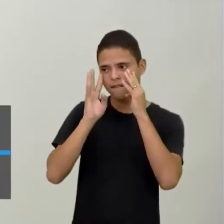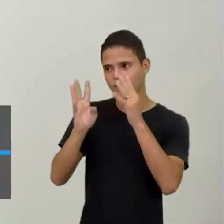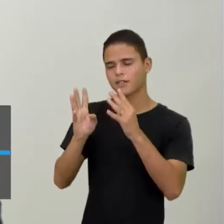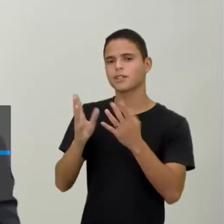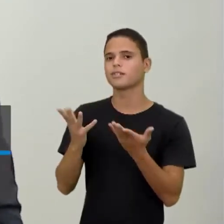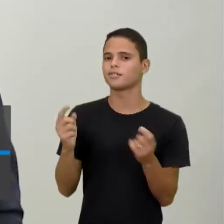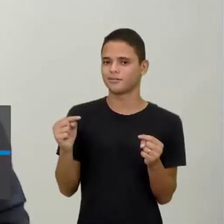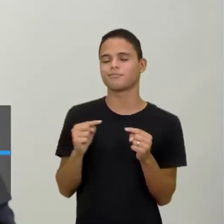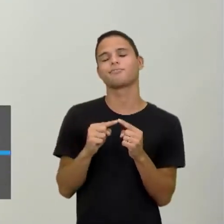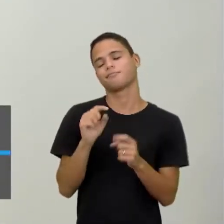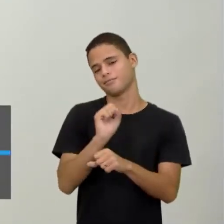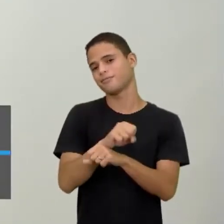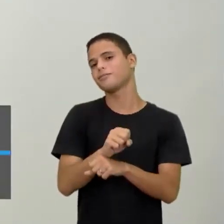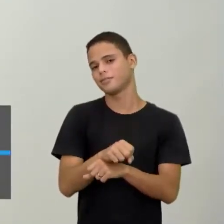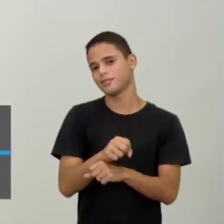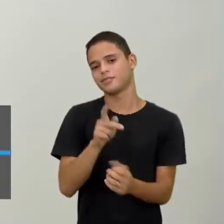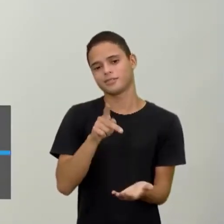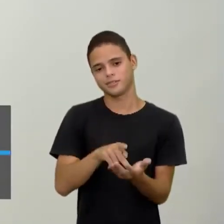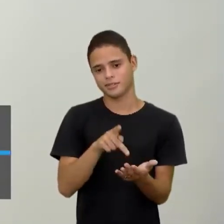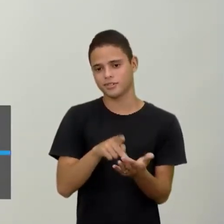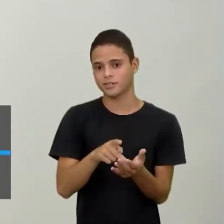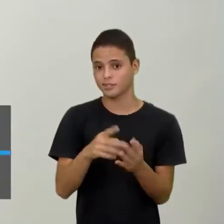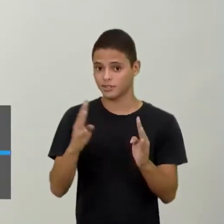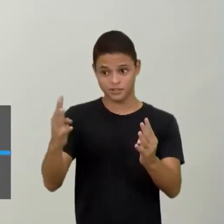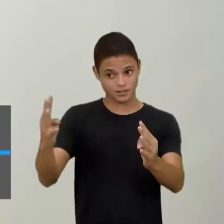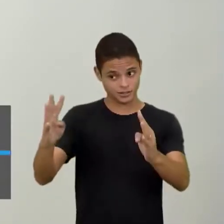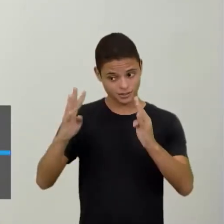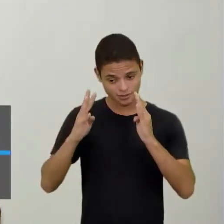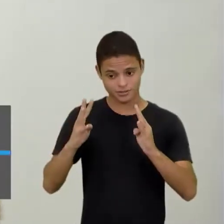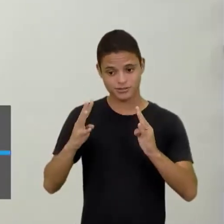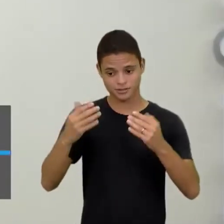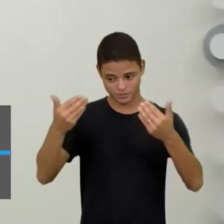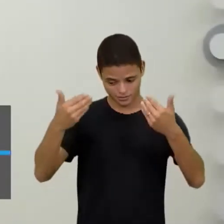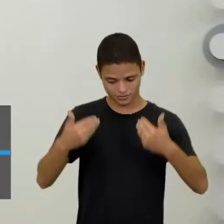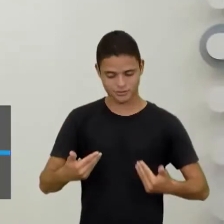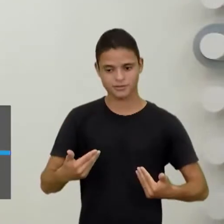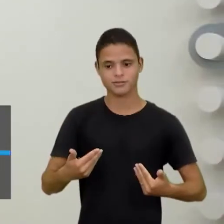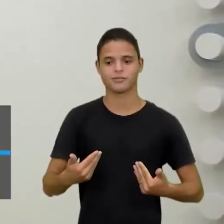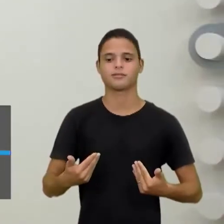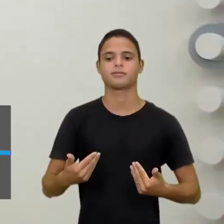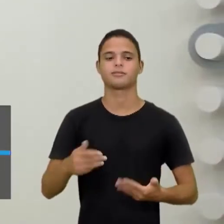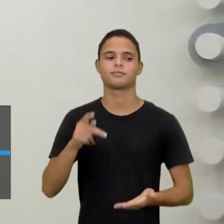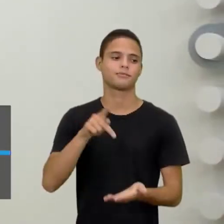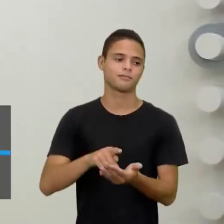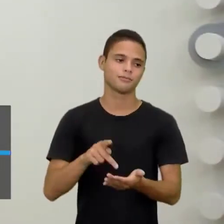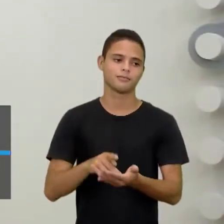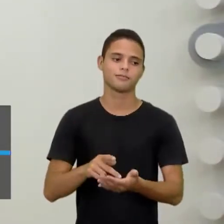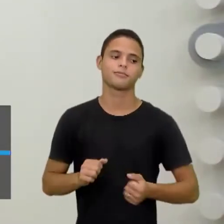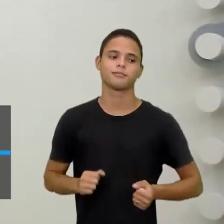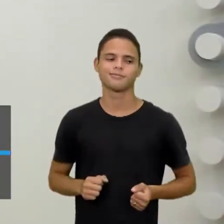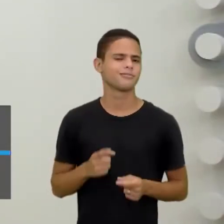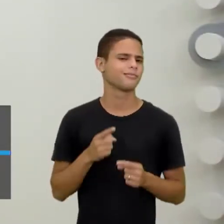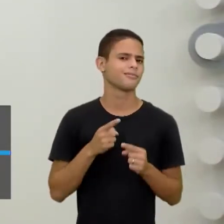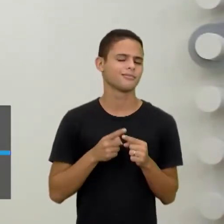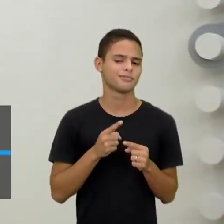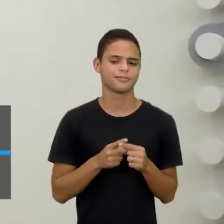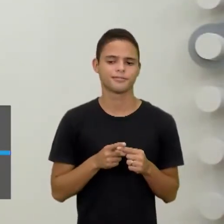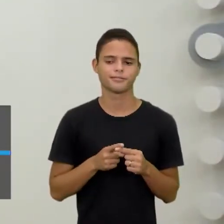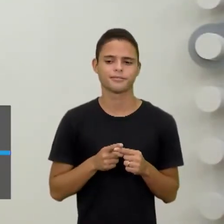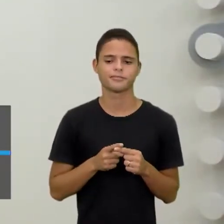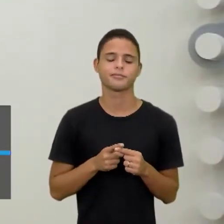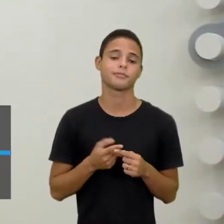é sim. Eu estou falando isso para você prestar atenção na minha aula. Porém, é verdade. É verdade. É verdade por quê?